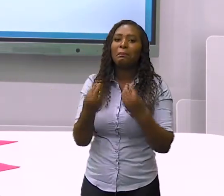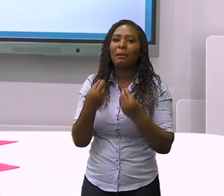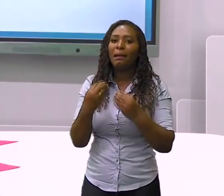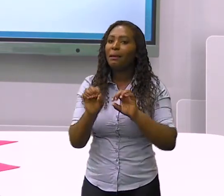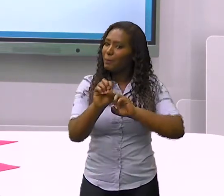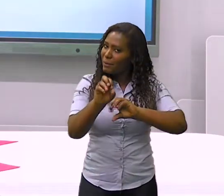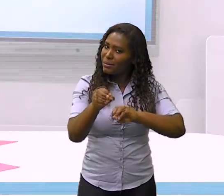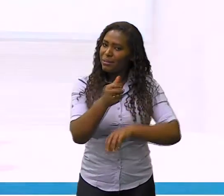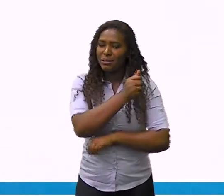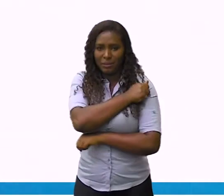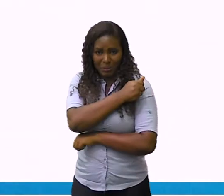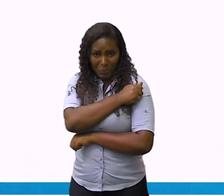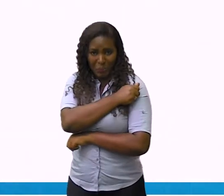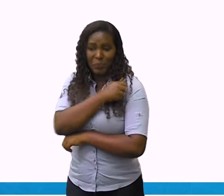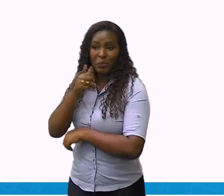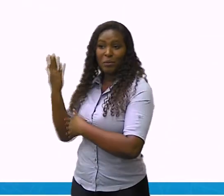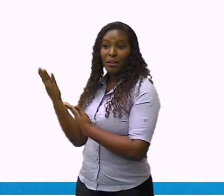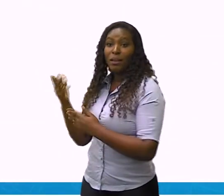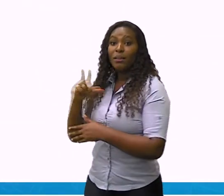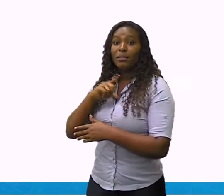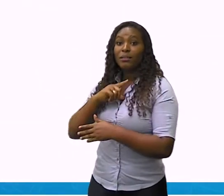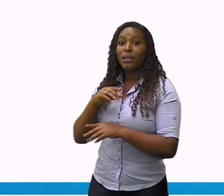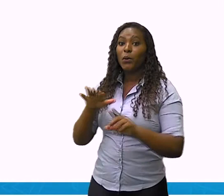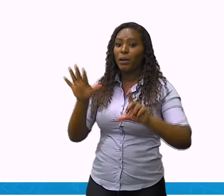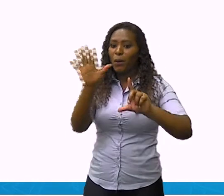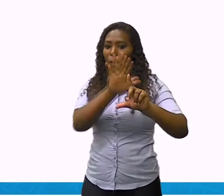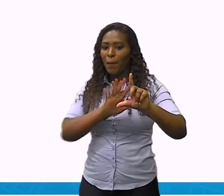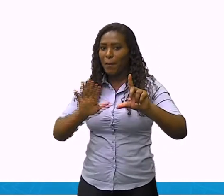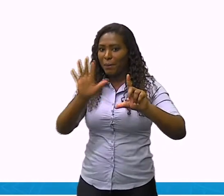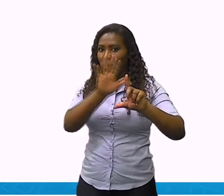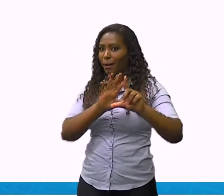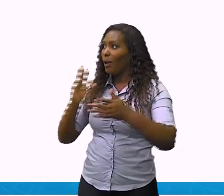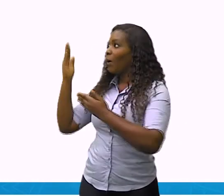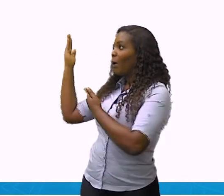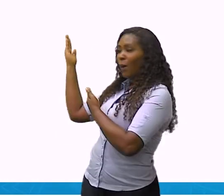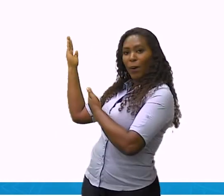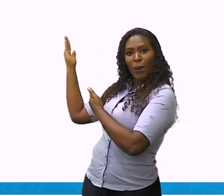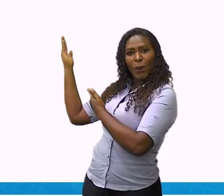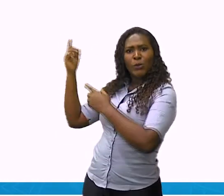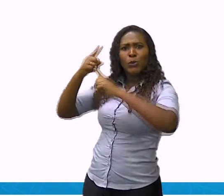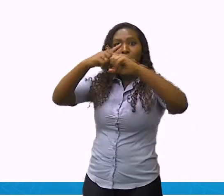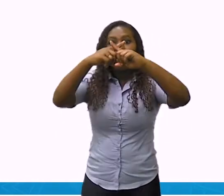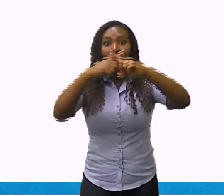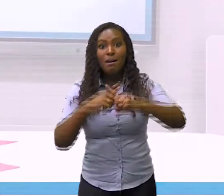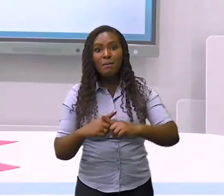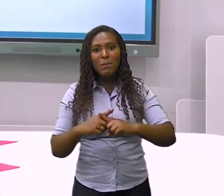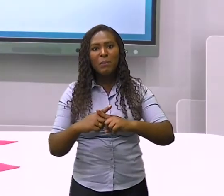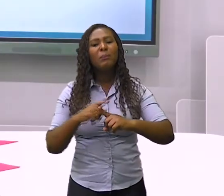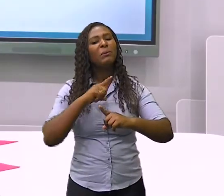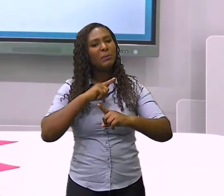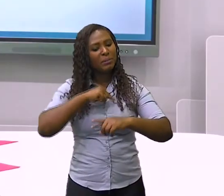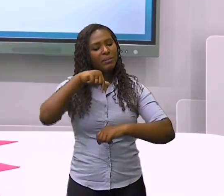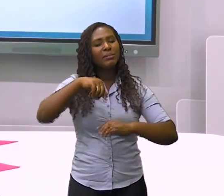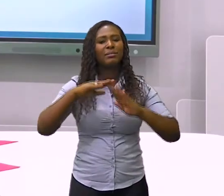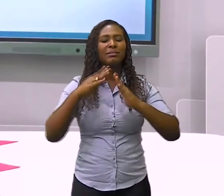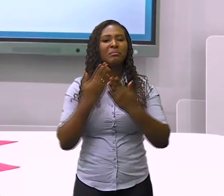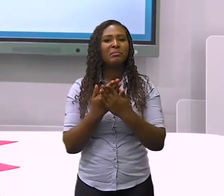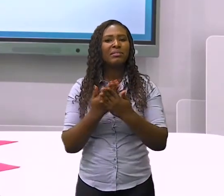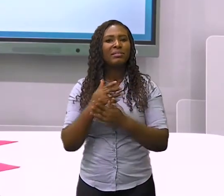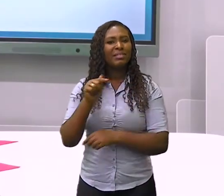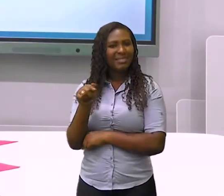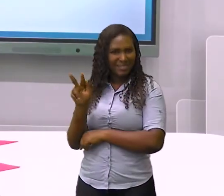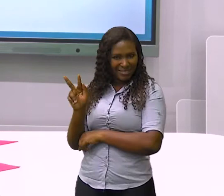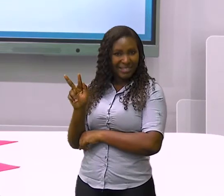tela a imagem do painel de progresso do campeonato. Algumas escolas da rede municipal de Governador Valadares